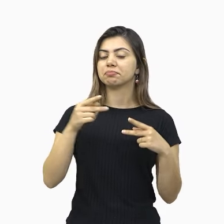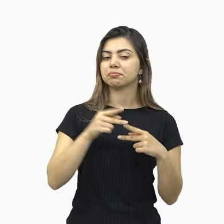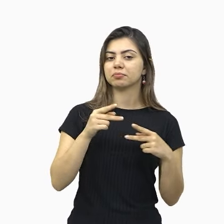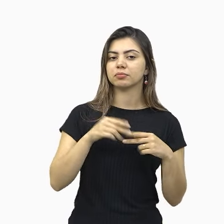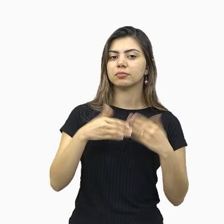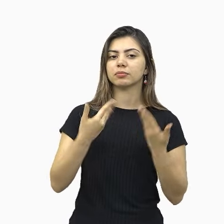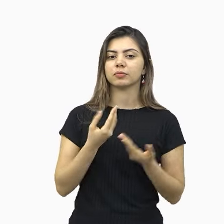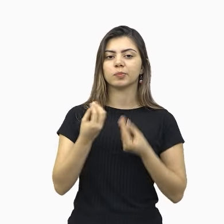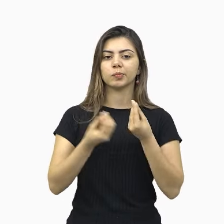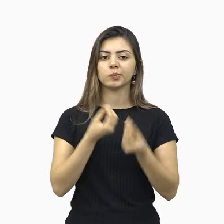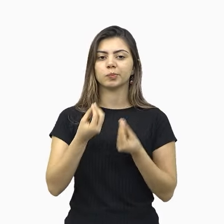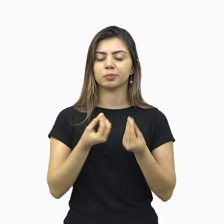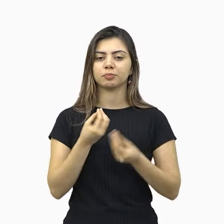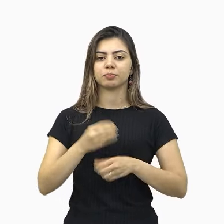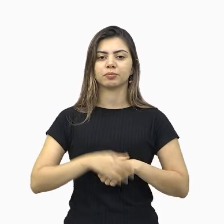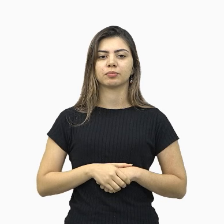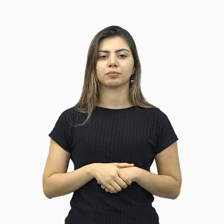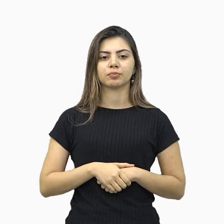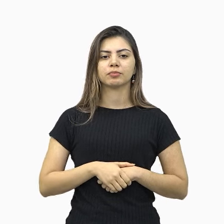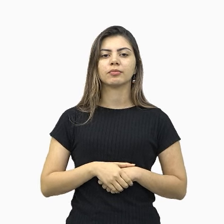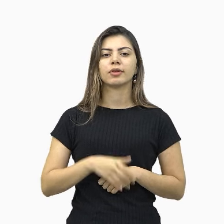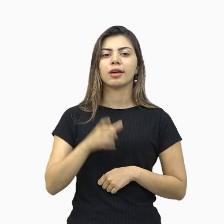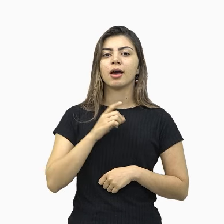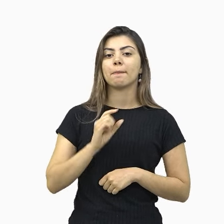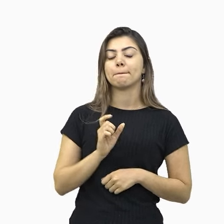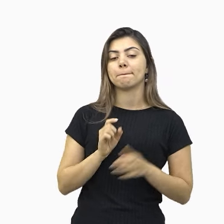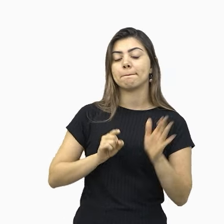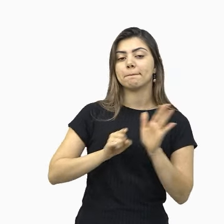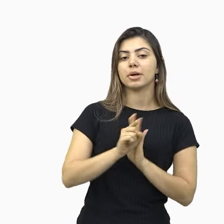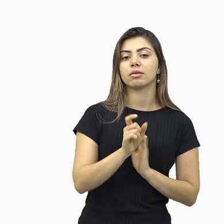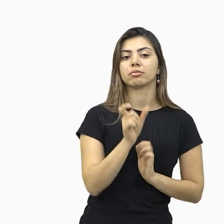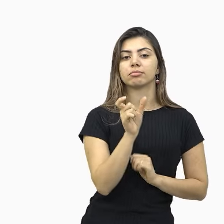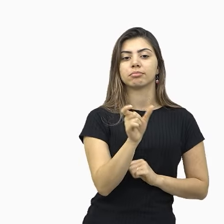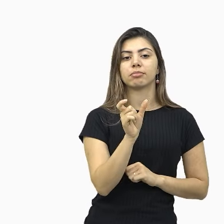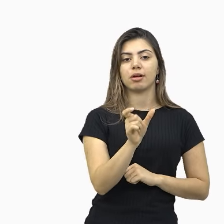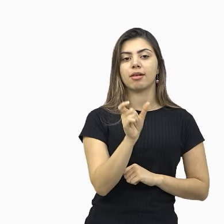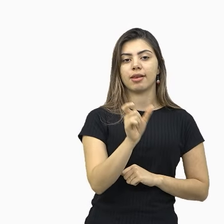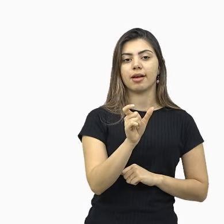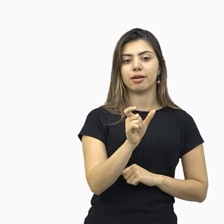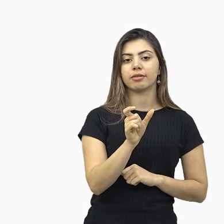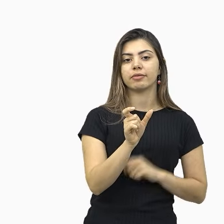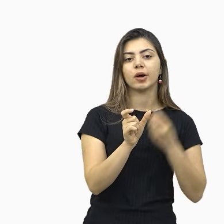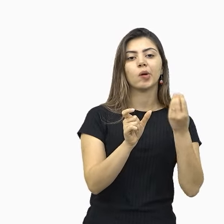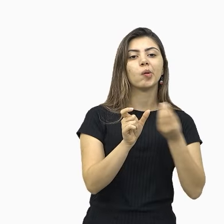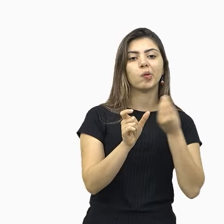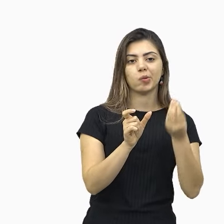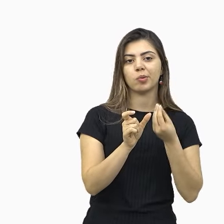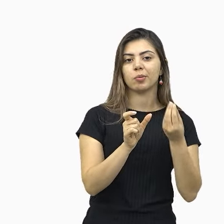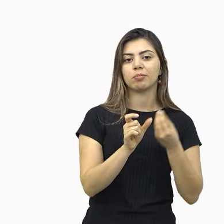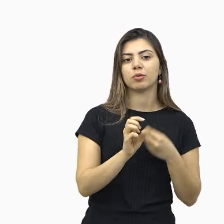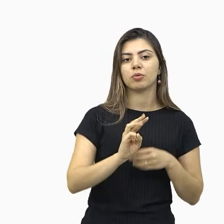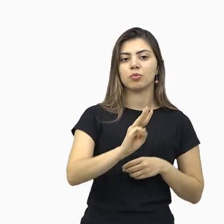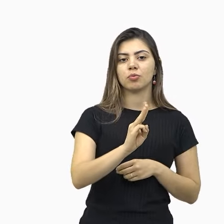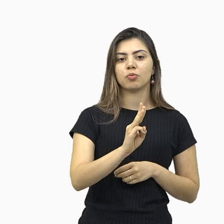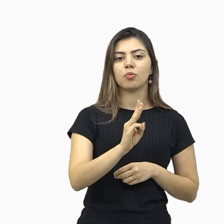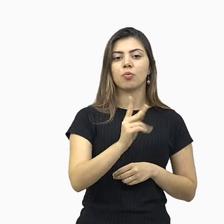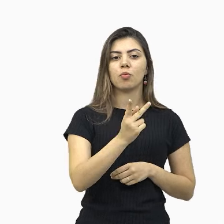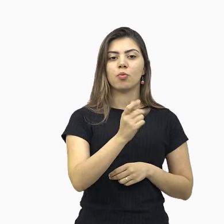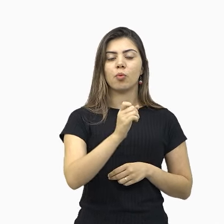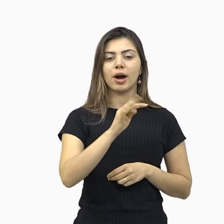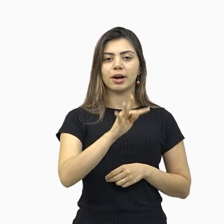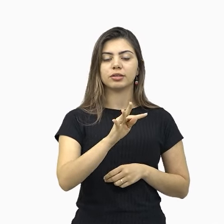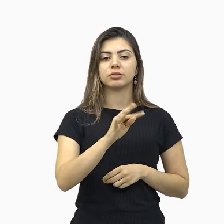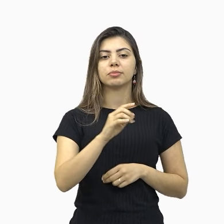word what. Qual a informação que eu quero quando eu pergunto com what? É um object, coisa